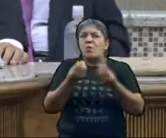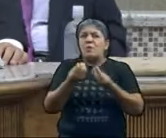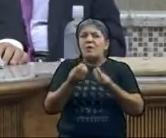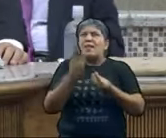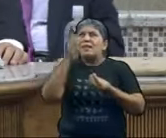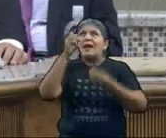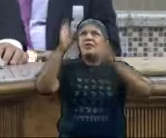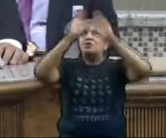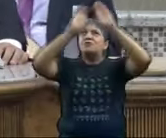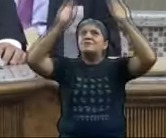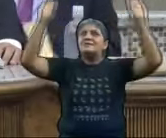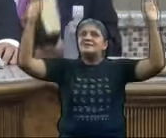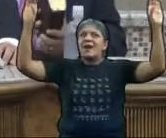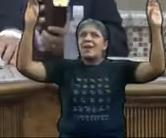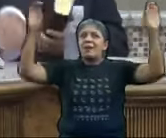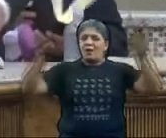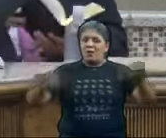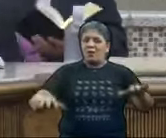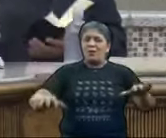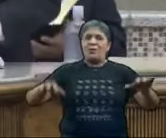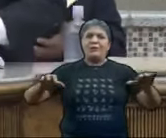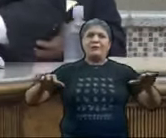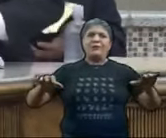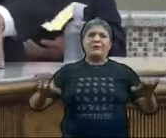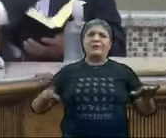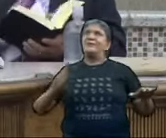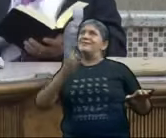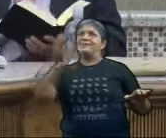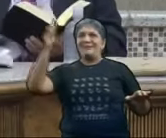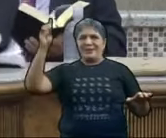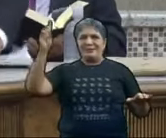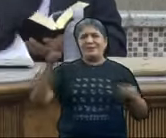o poeta escreveu, Salmo 11, verso 4, por favor.